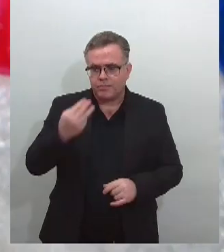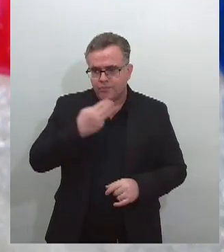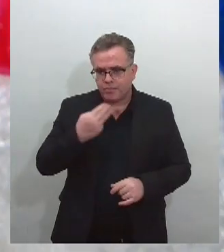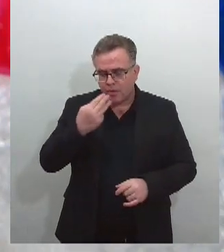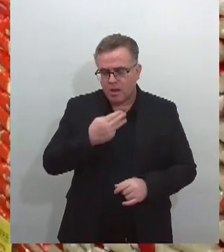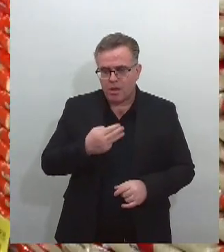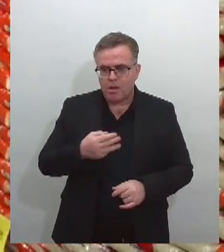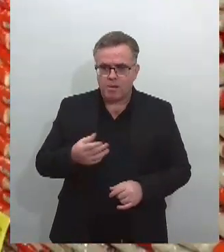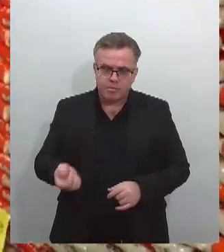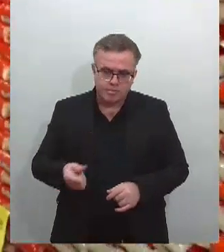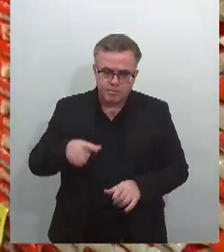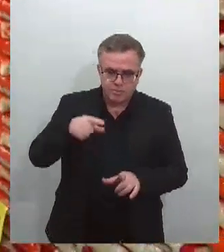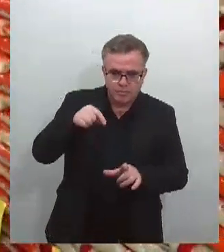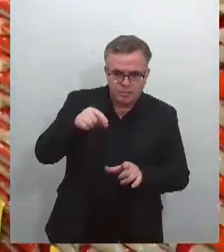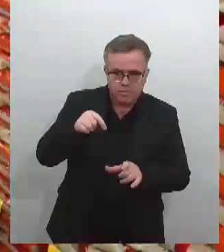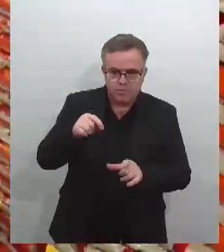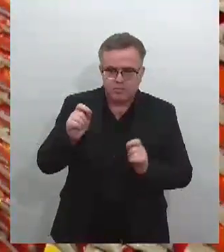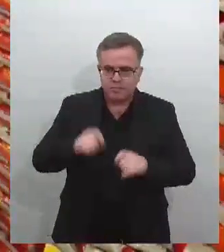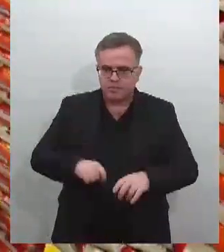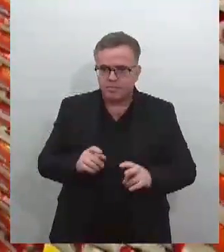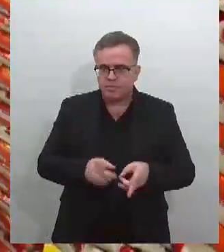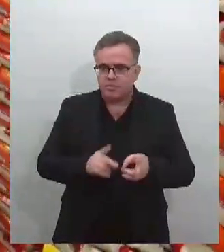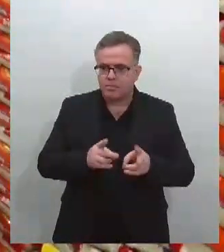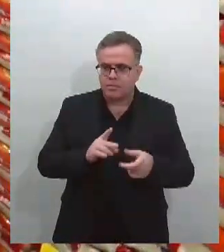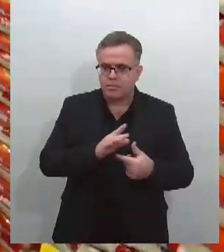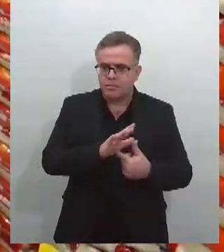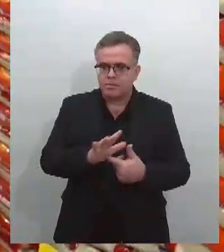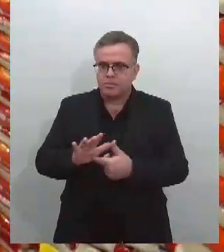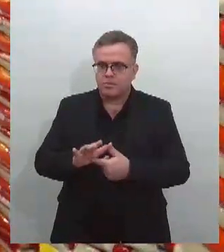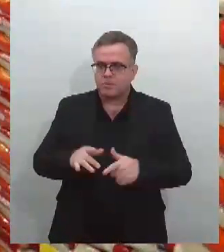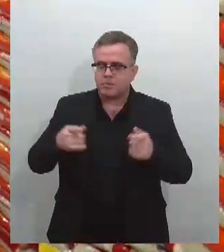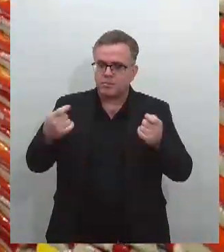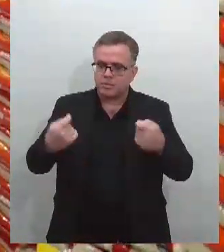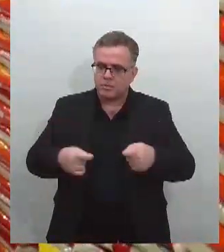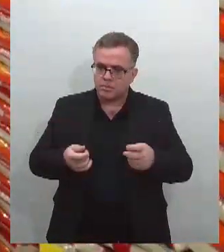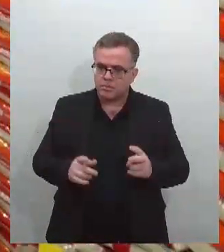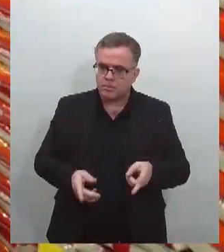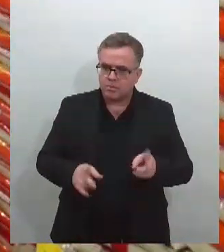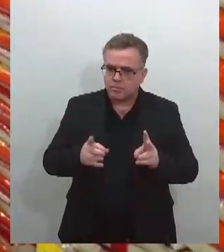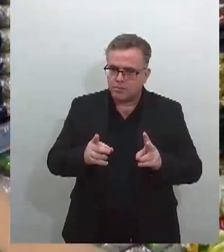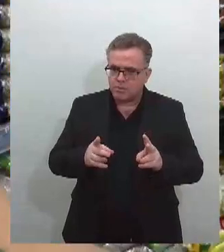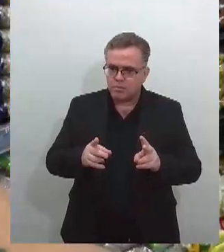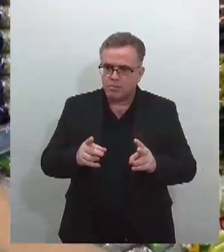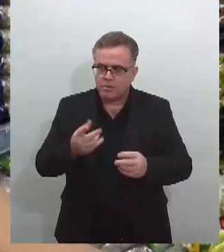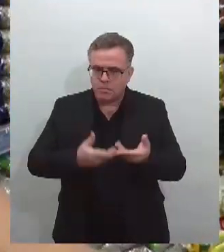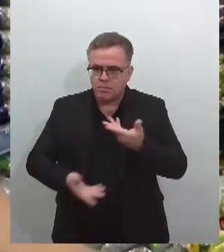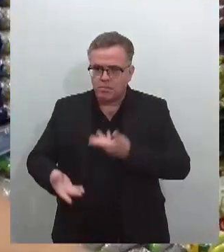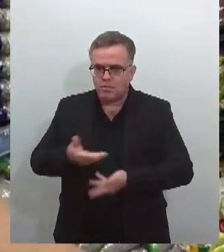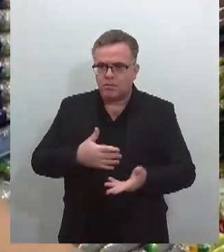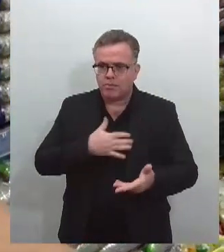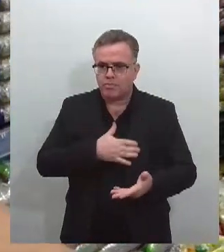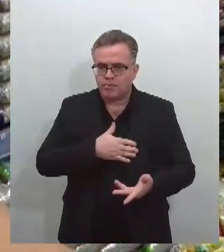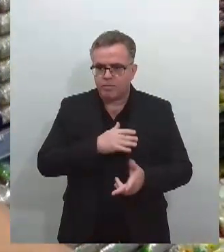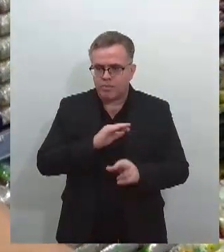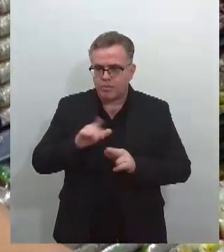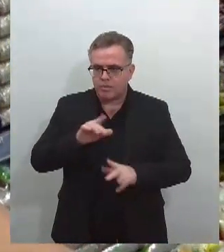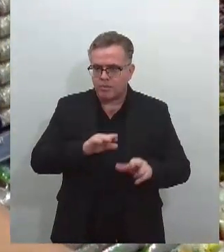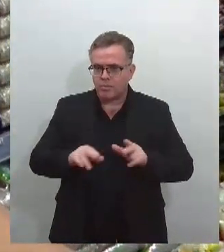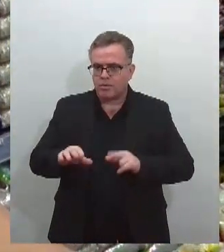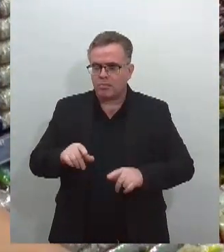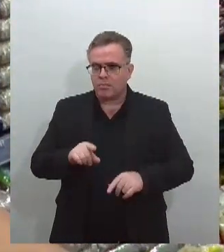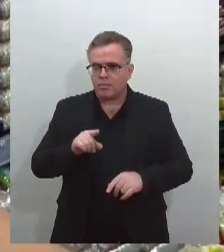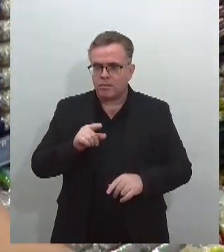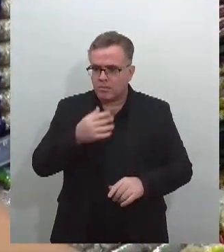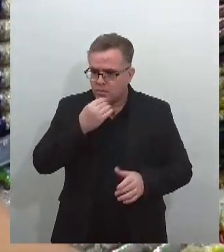estão presentes, refletindo a necessidade de conciliar os diferentes gostos. Meu marido, ele é diabético, então ele usa